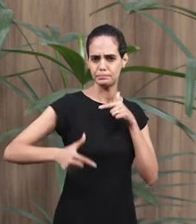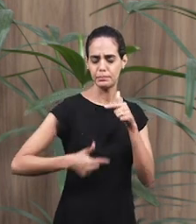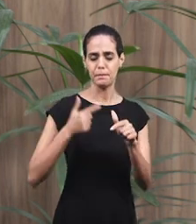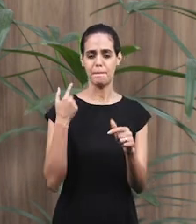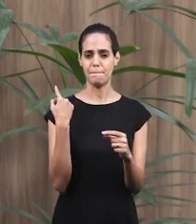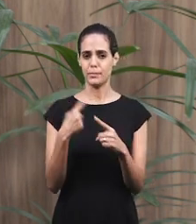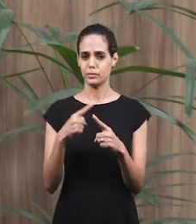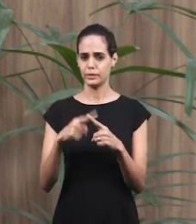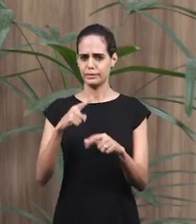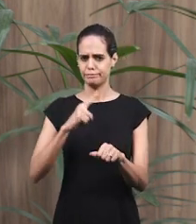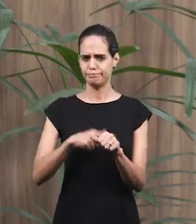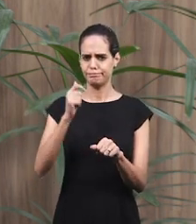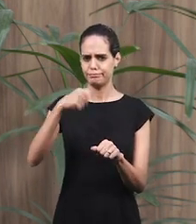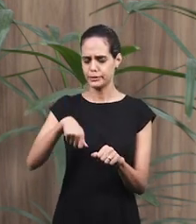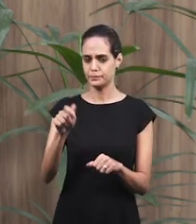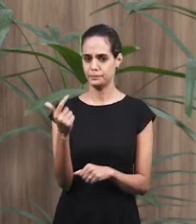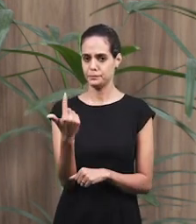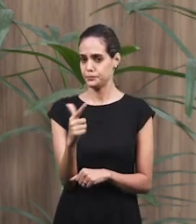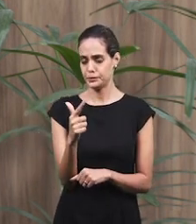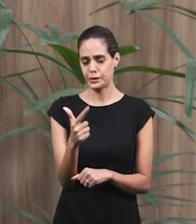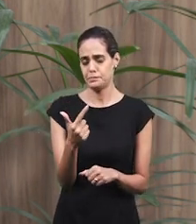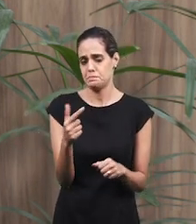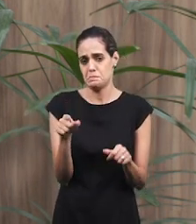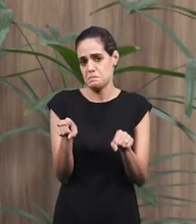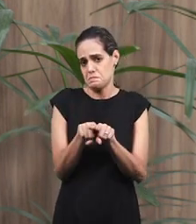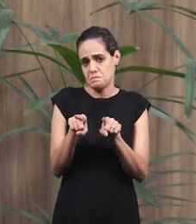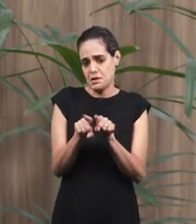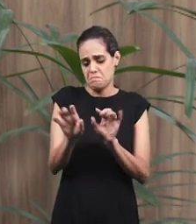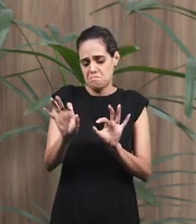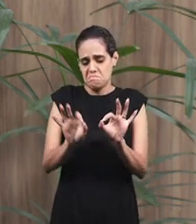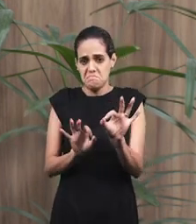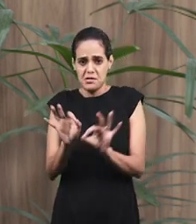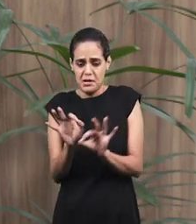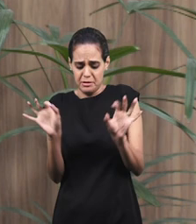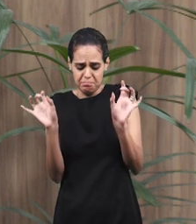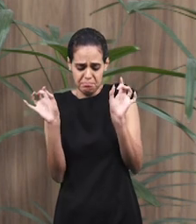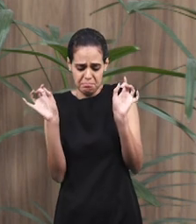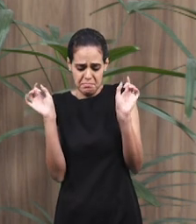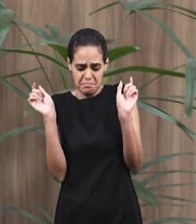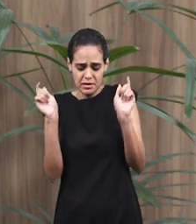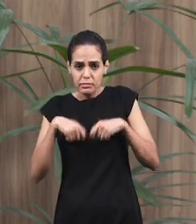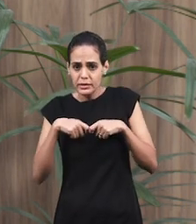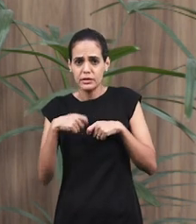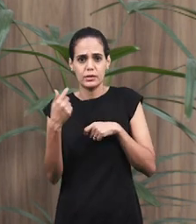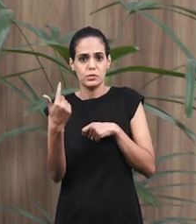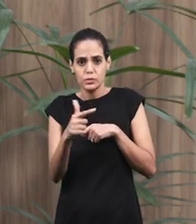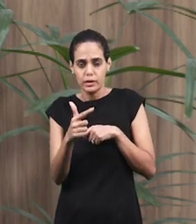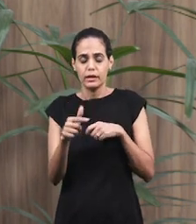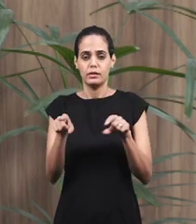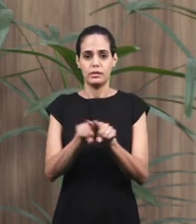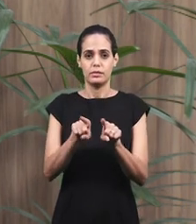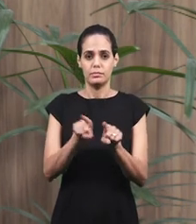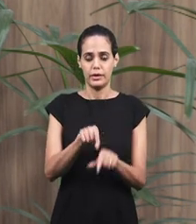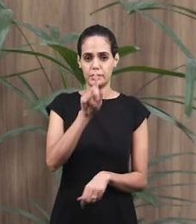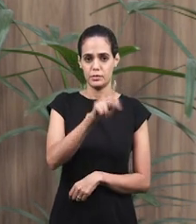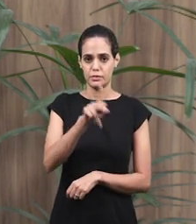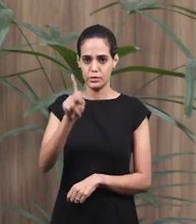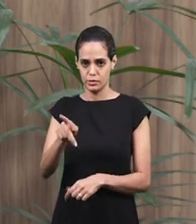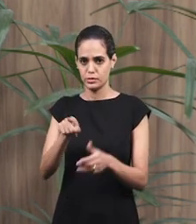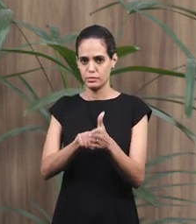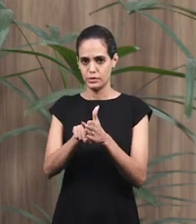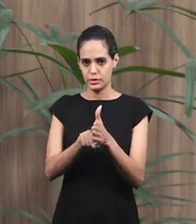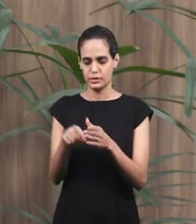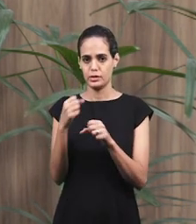nem sempre tenham tempo ou preparo para isso. Em relação às professoras, dados de uma